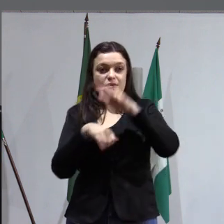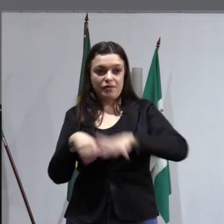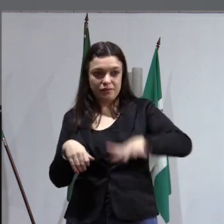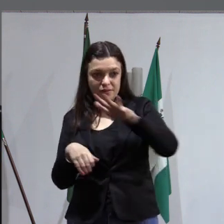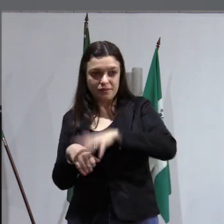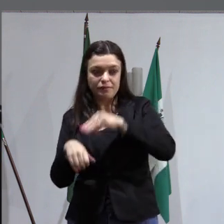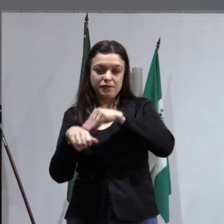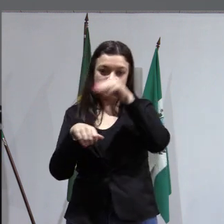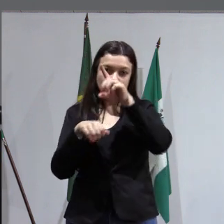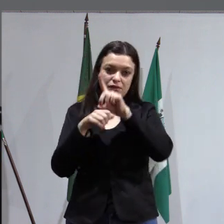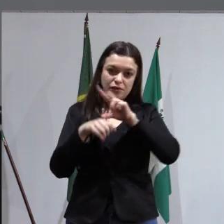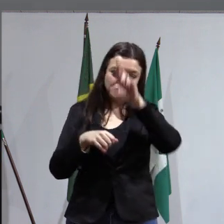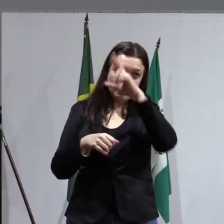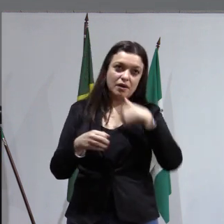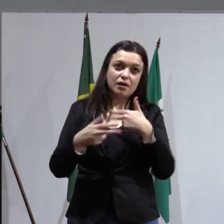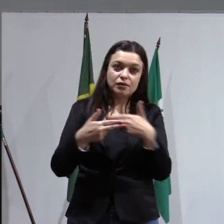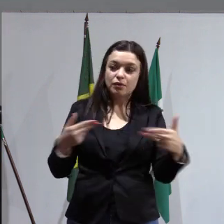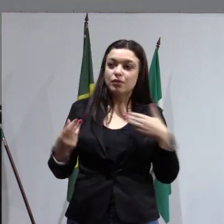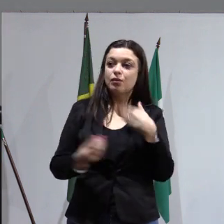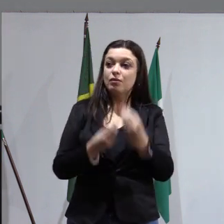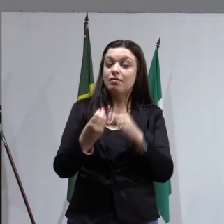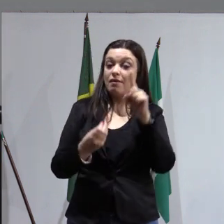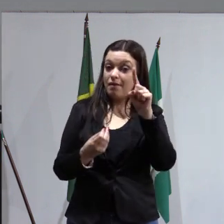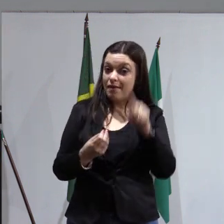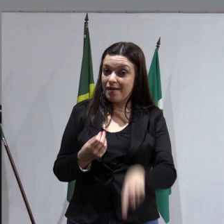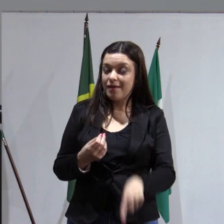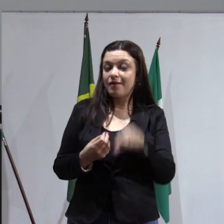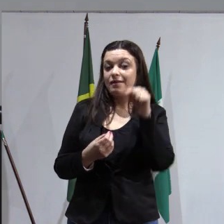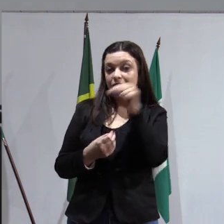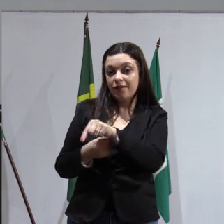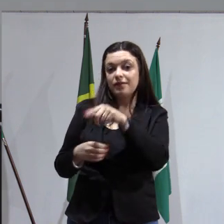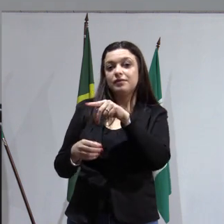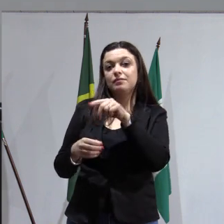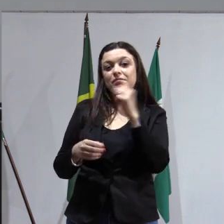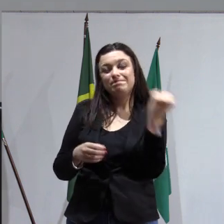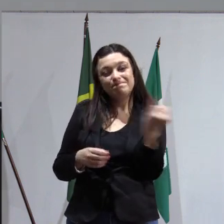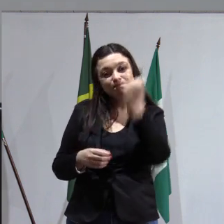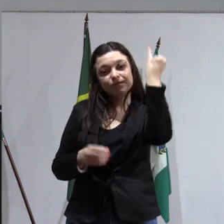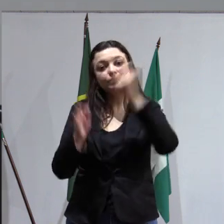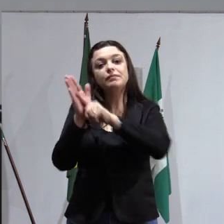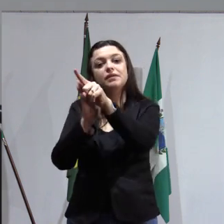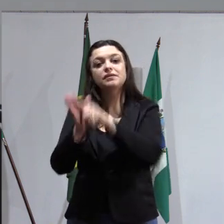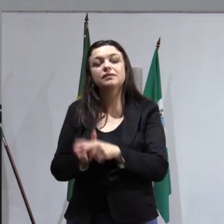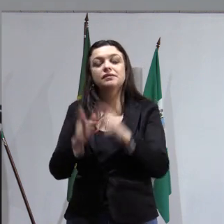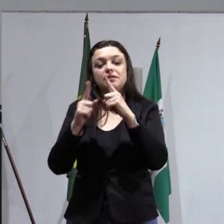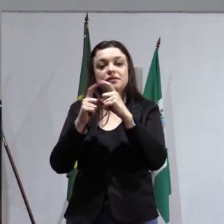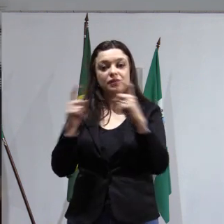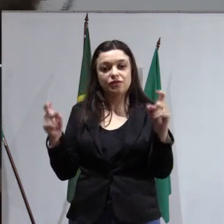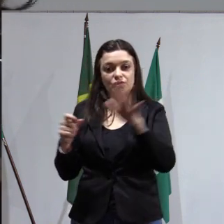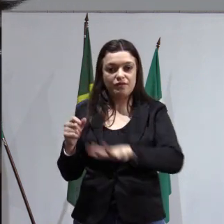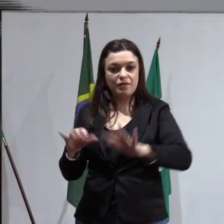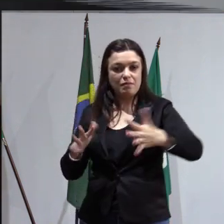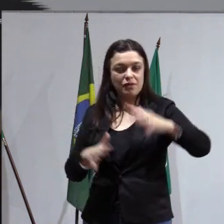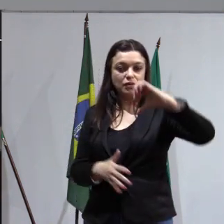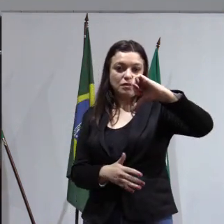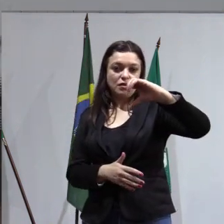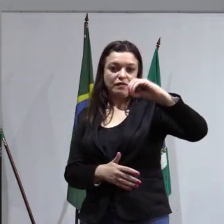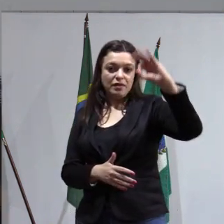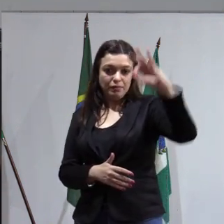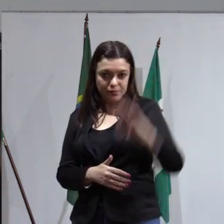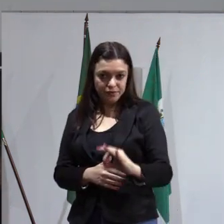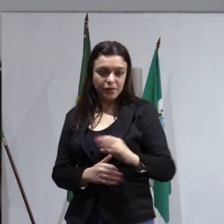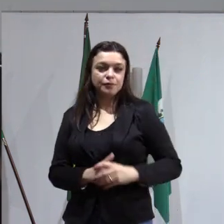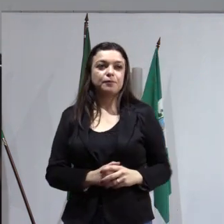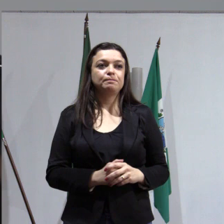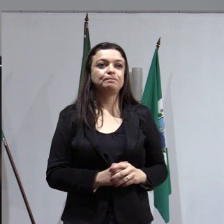maneira geral, são responsáveis por uma parcela importantíssima da pesquisa científica brasileira, por volta de 90%.